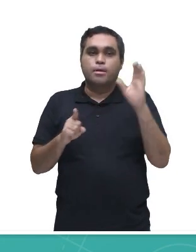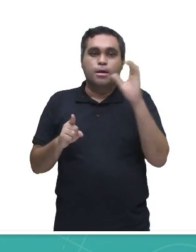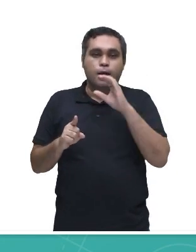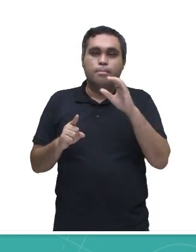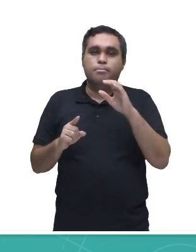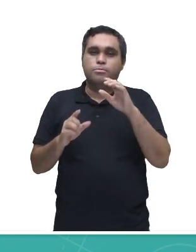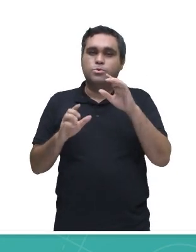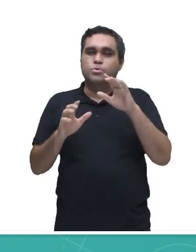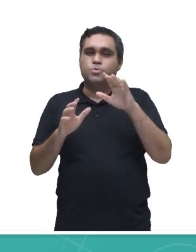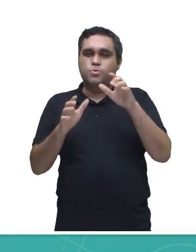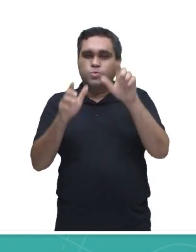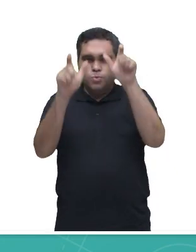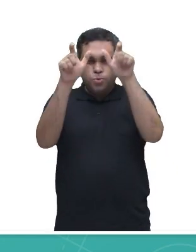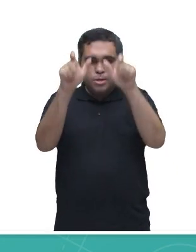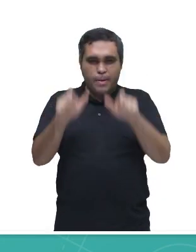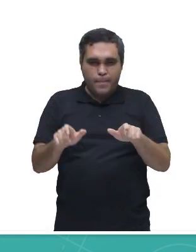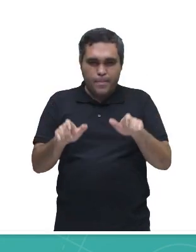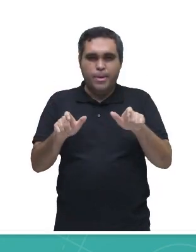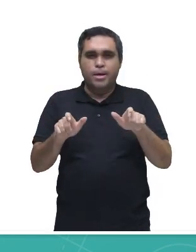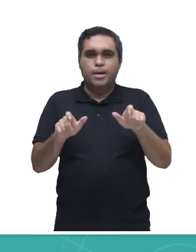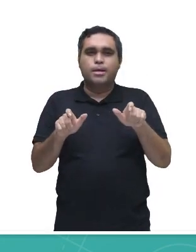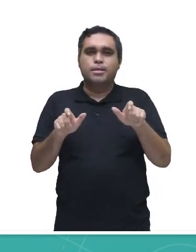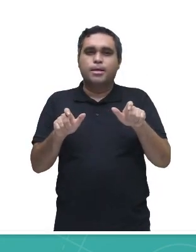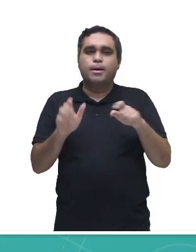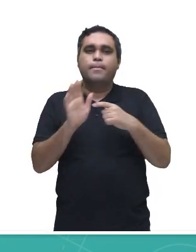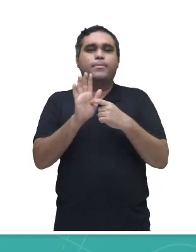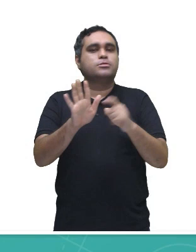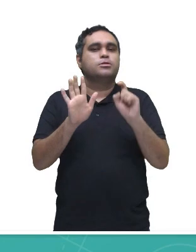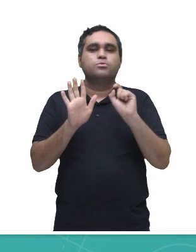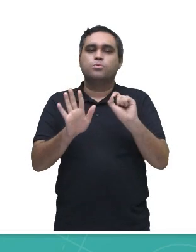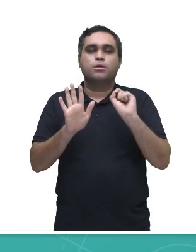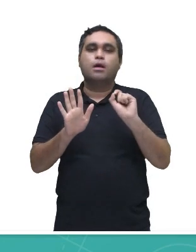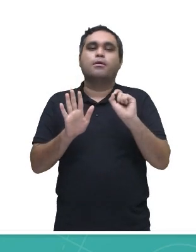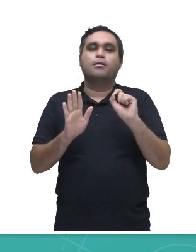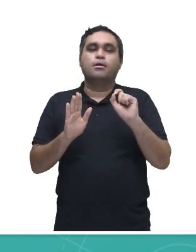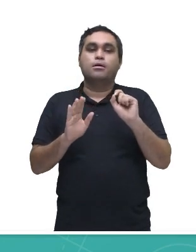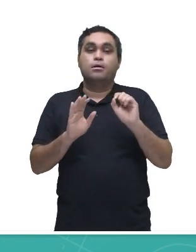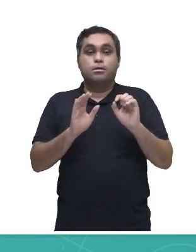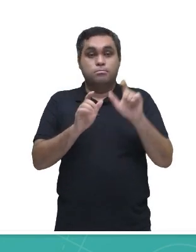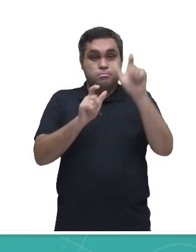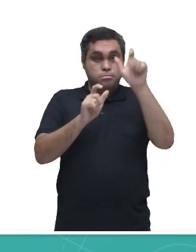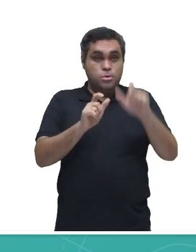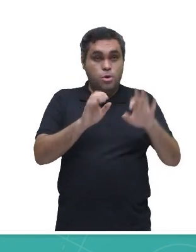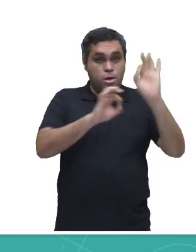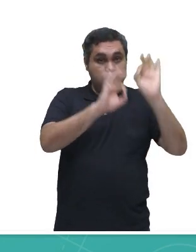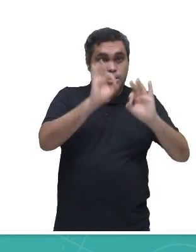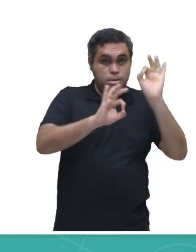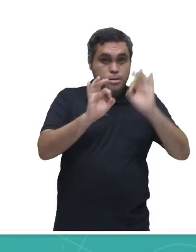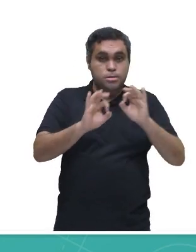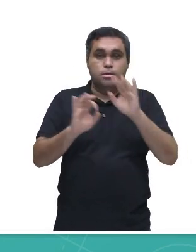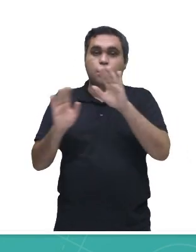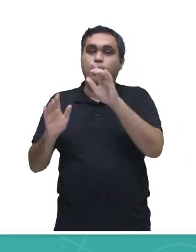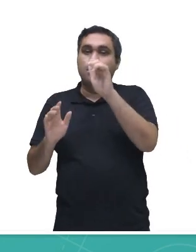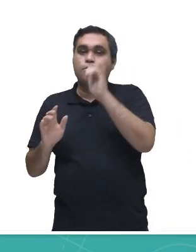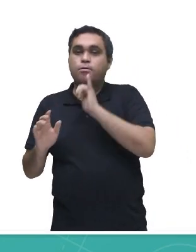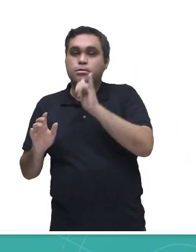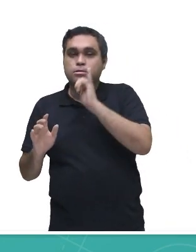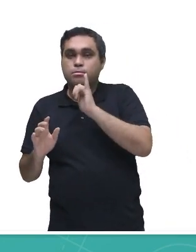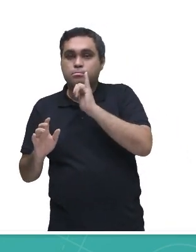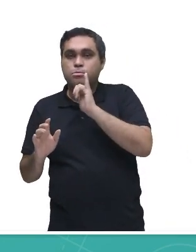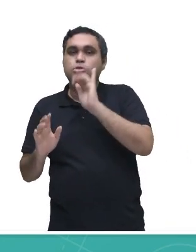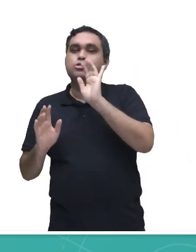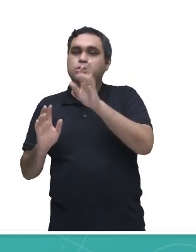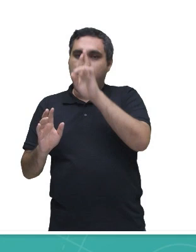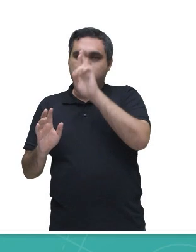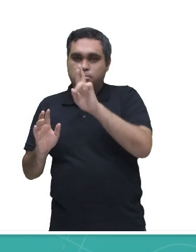quadro. A gente está mostrando para você aí um nível de organização e um exemplo. O primeiro já está respondido, é célula